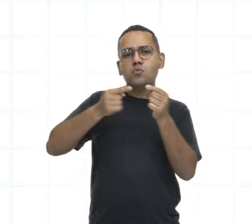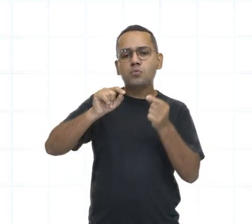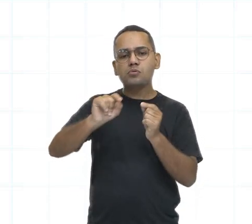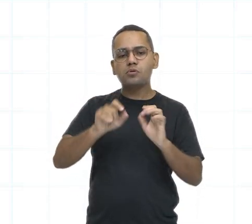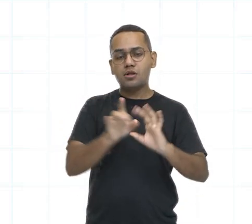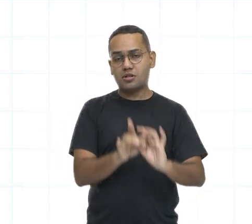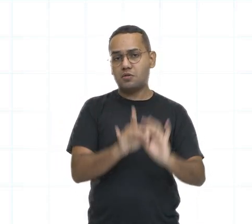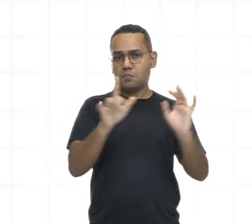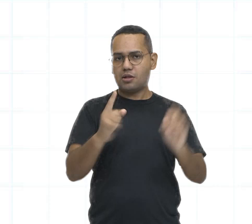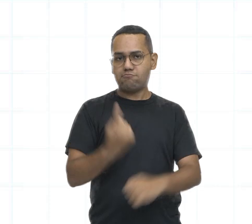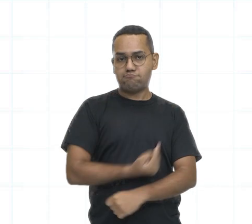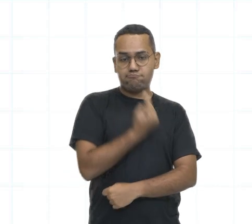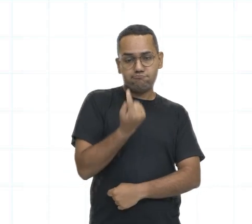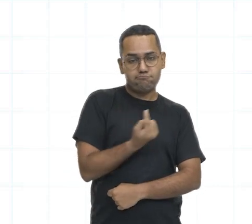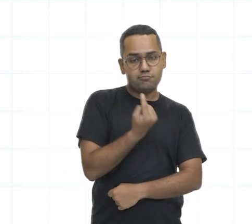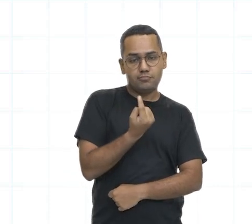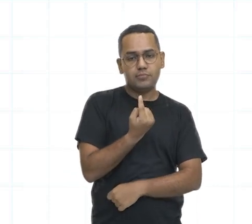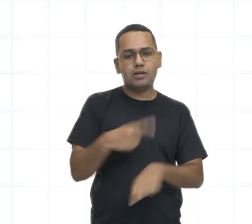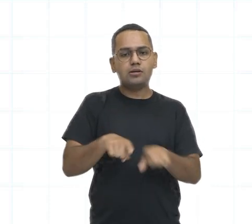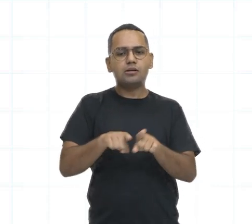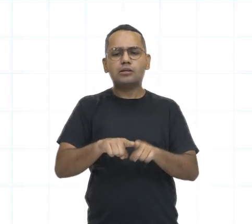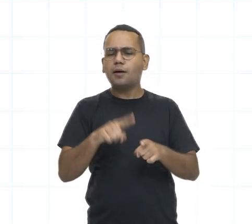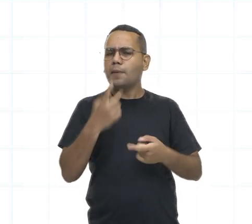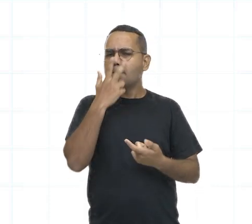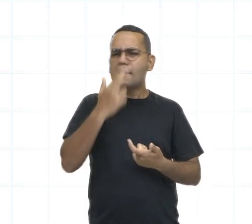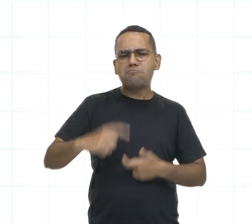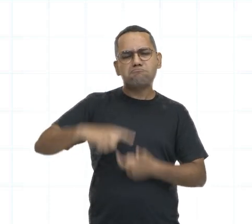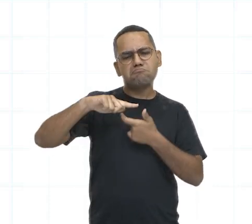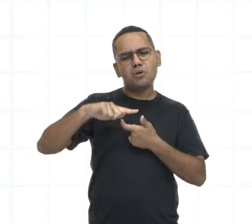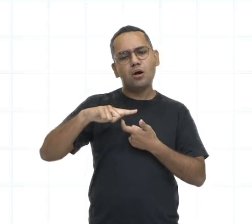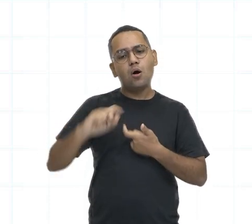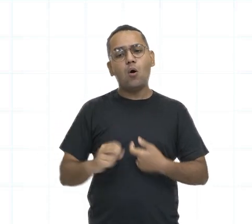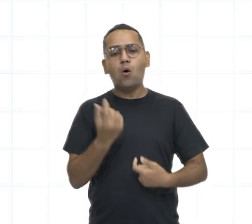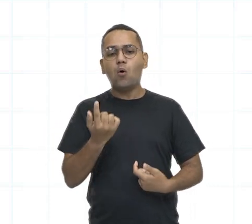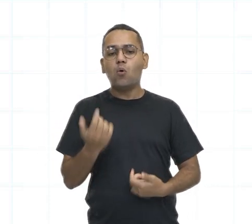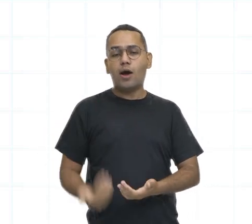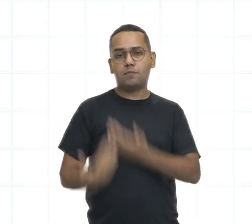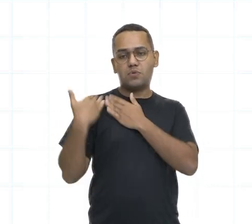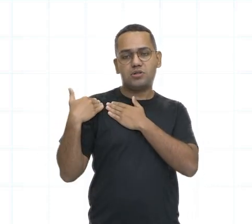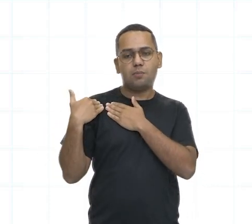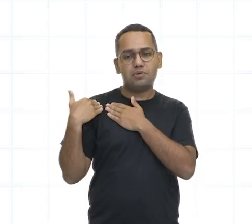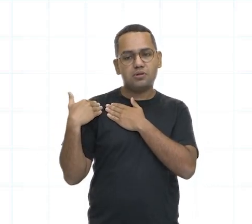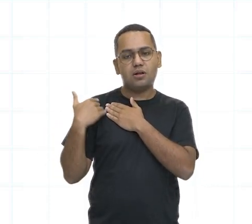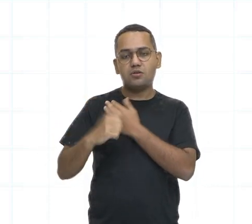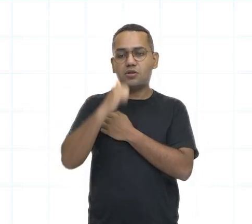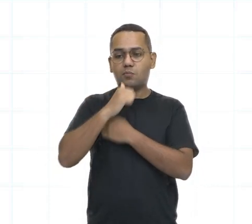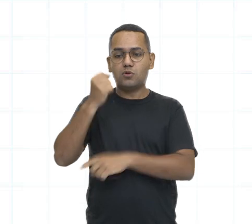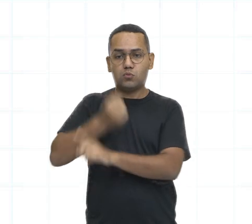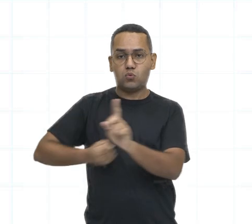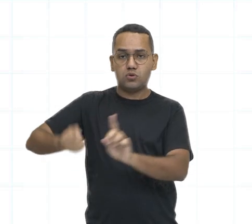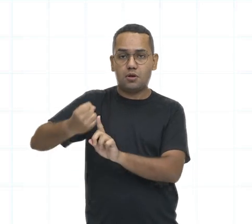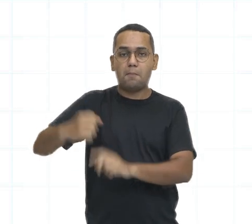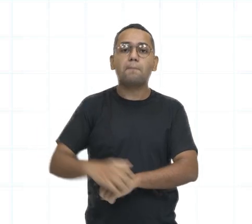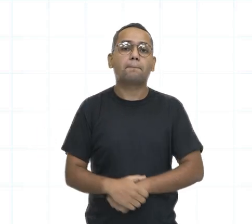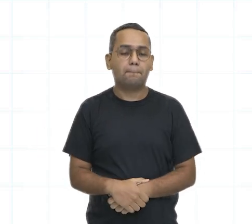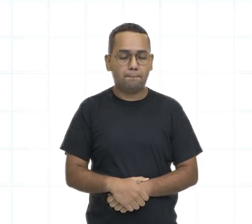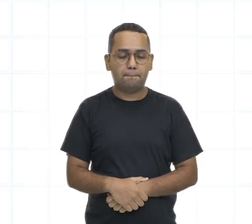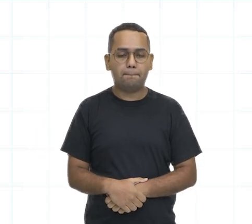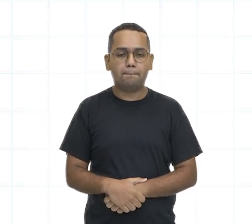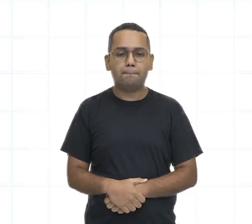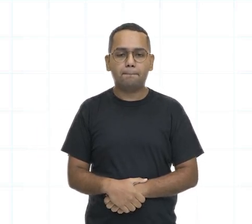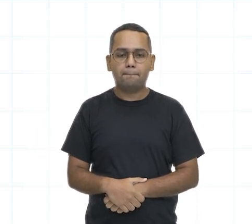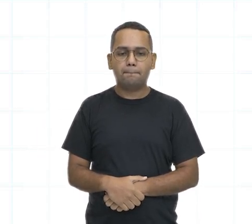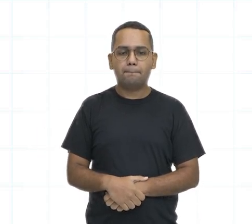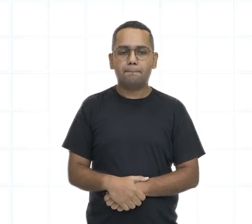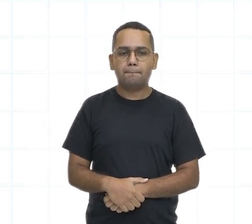liberdade individual, a solidão e o papel da mulher na sociedade. Então, isso